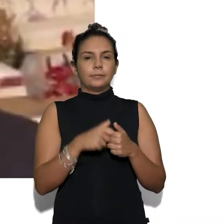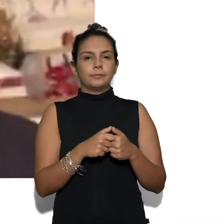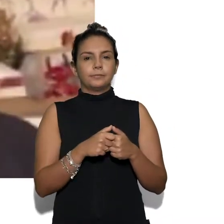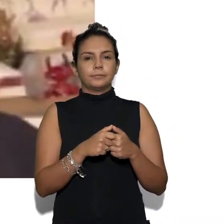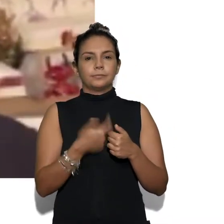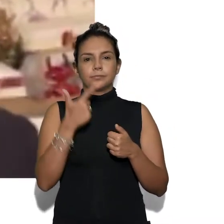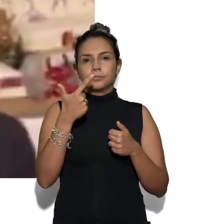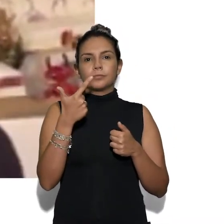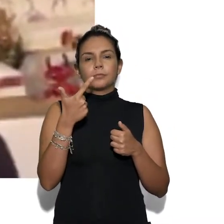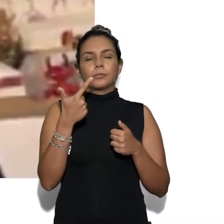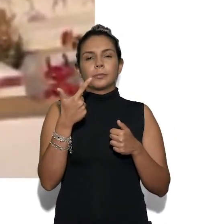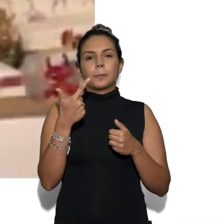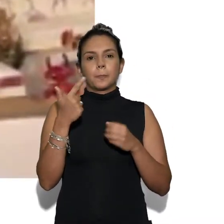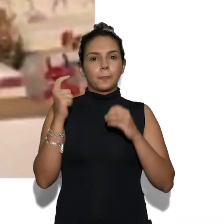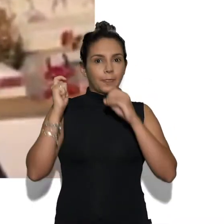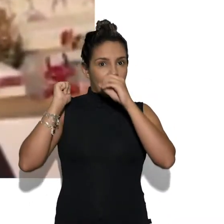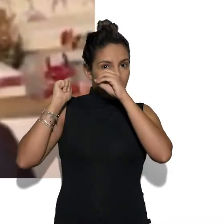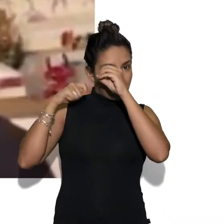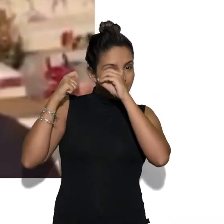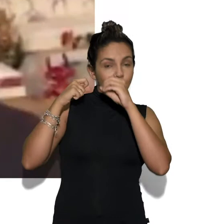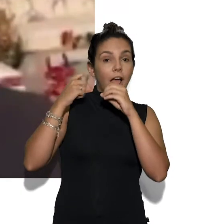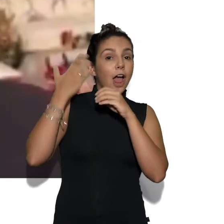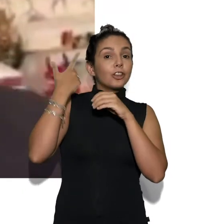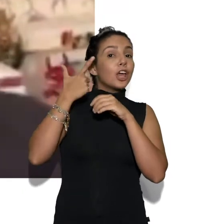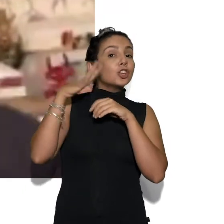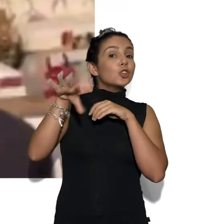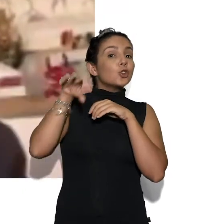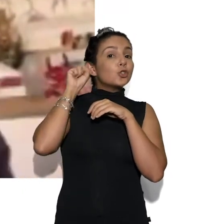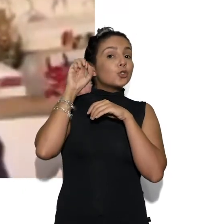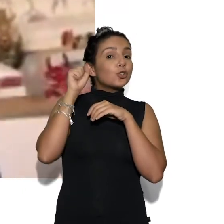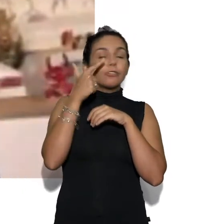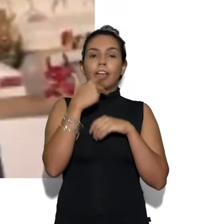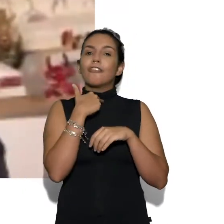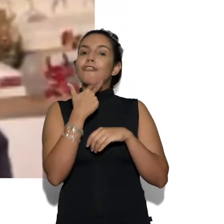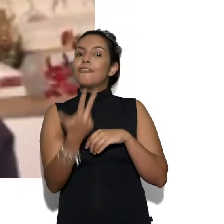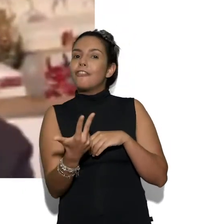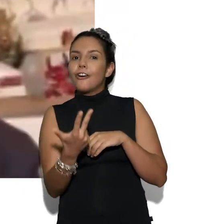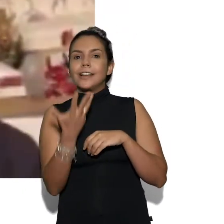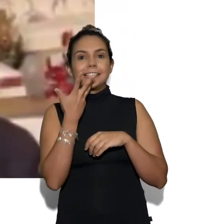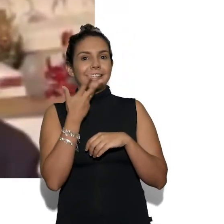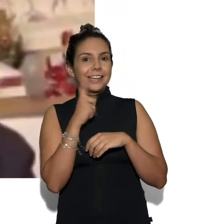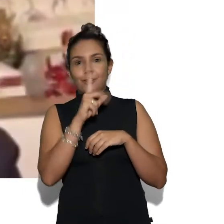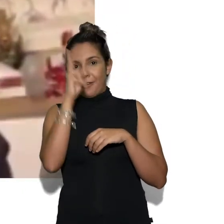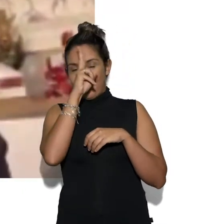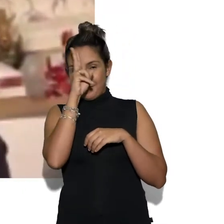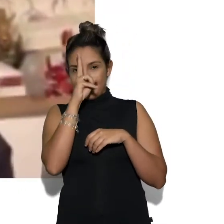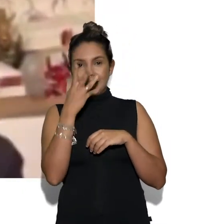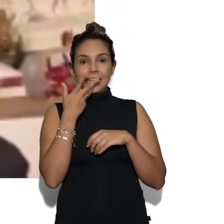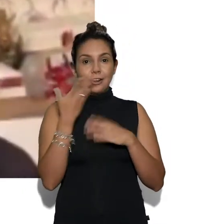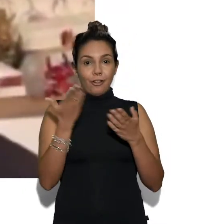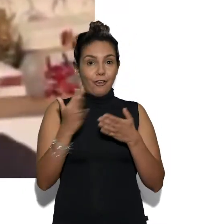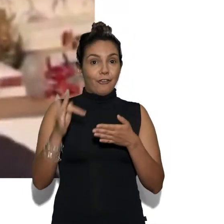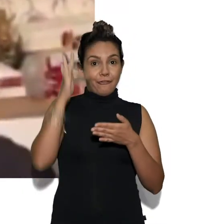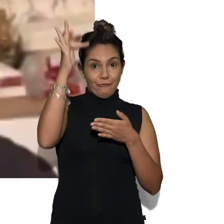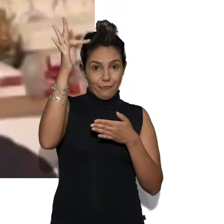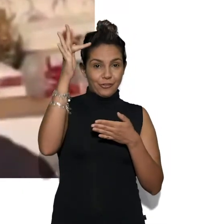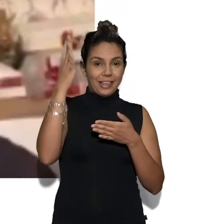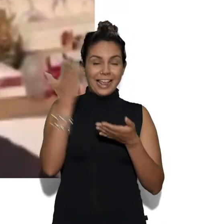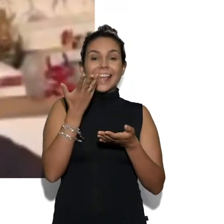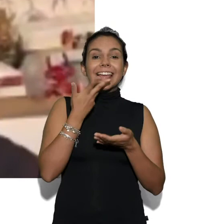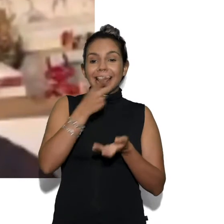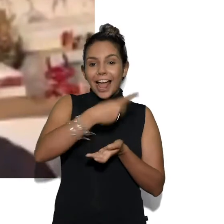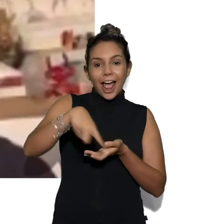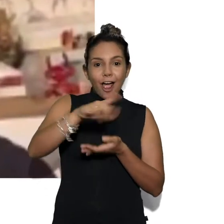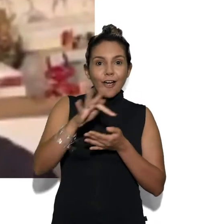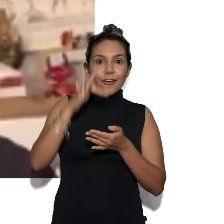altura, tenho muito poucas fotografias, não havia gravação de som naquela altura ainda, não tenho a minha voz de criança, por exemplo.